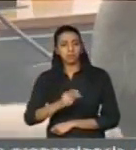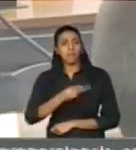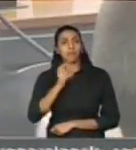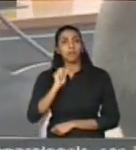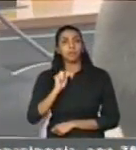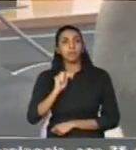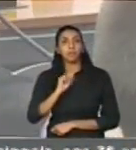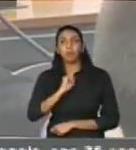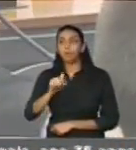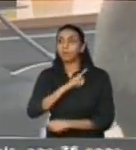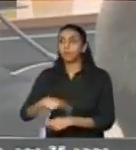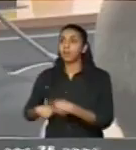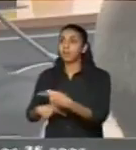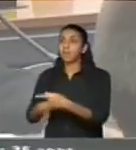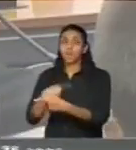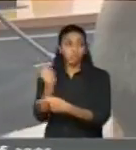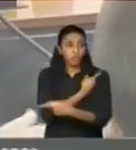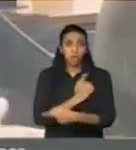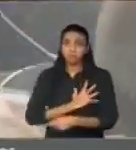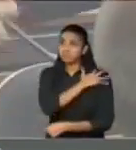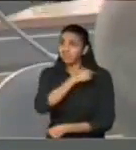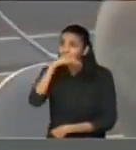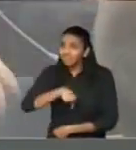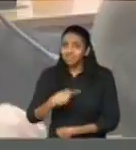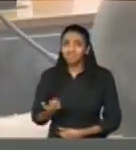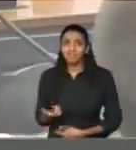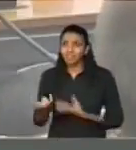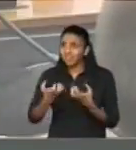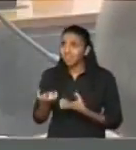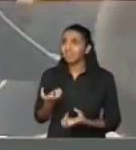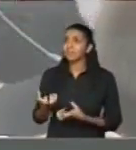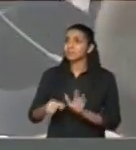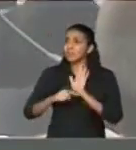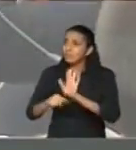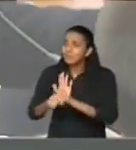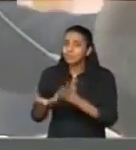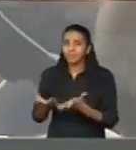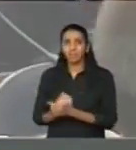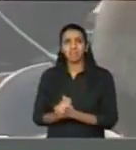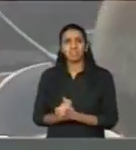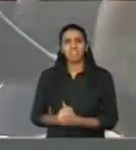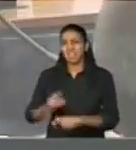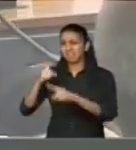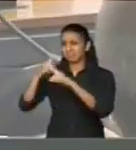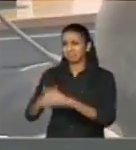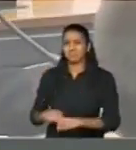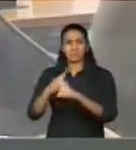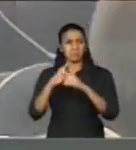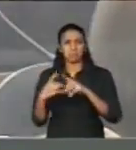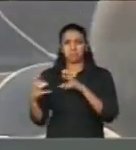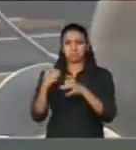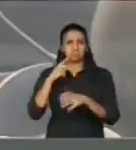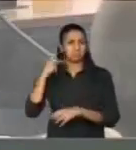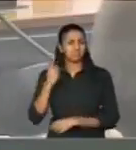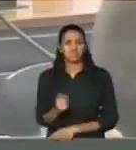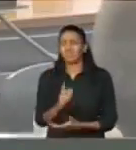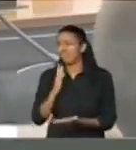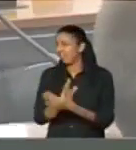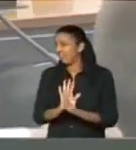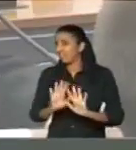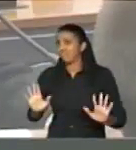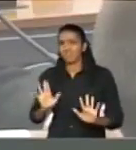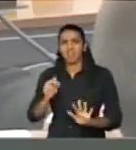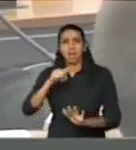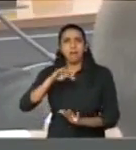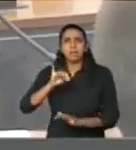queremos somar. Vamos acabar com essa besteira de estar discutindo aqui guerras pessoais, políticas pessoais, uma política antimilitar